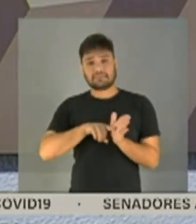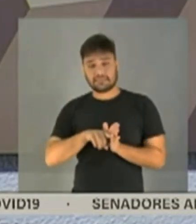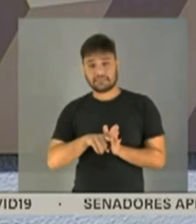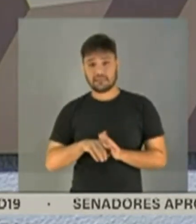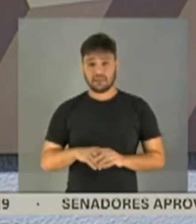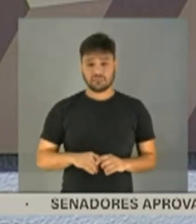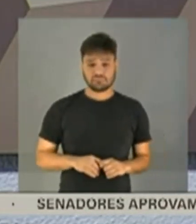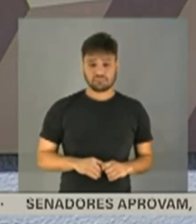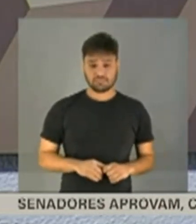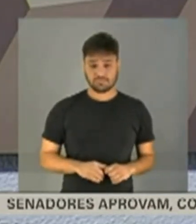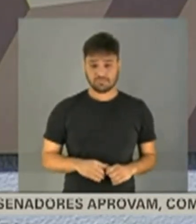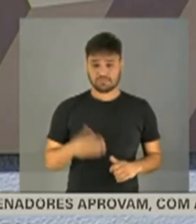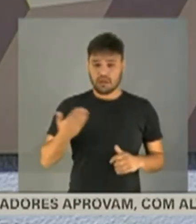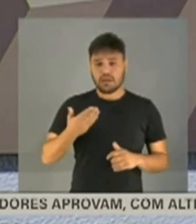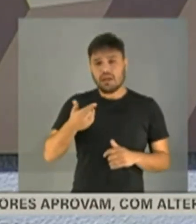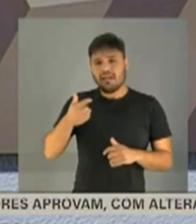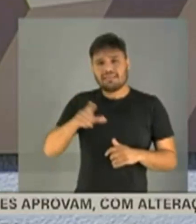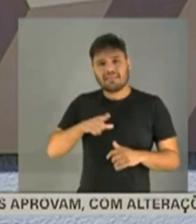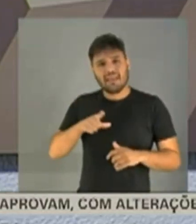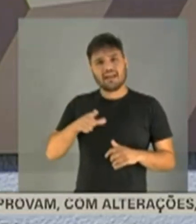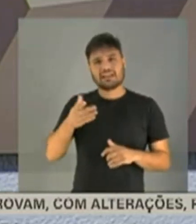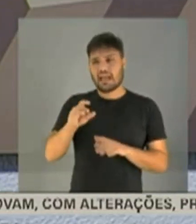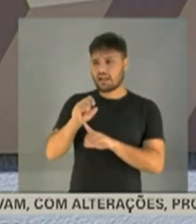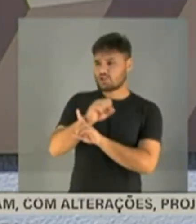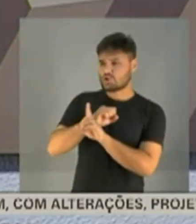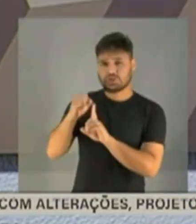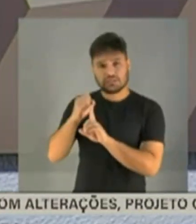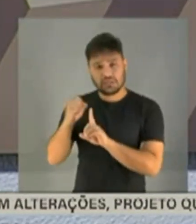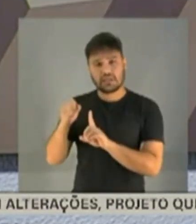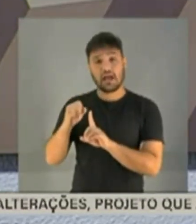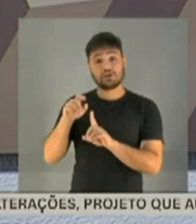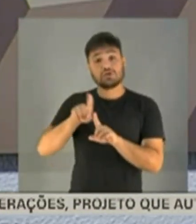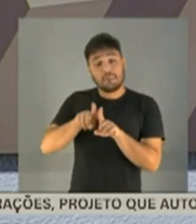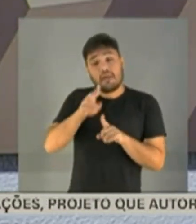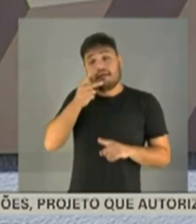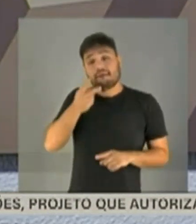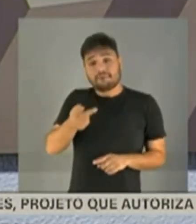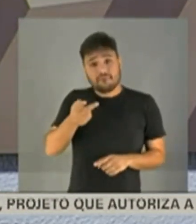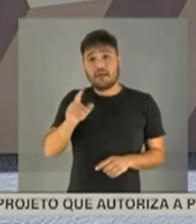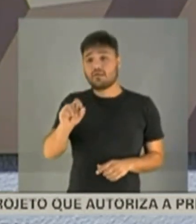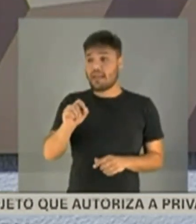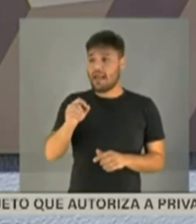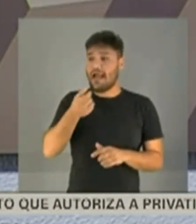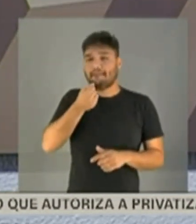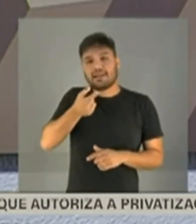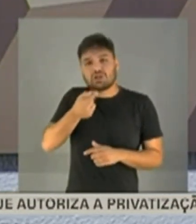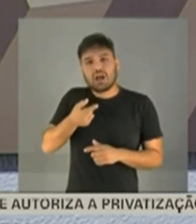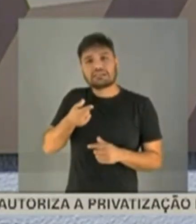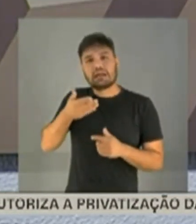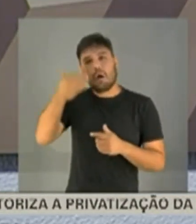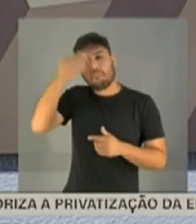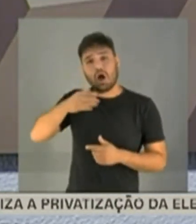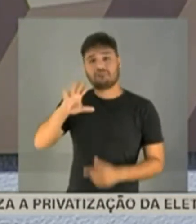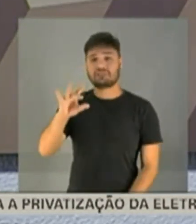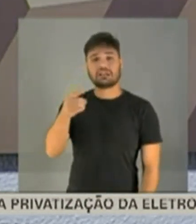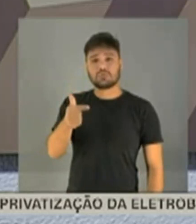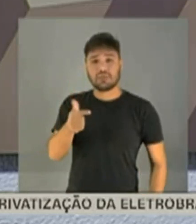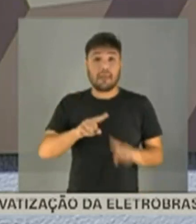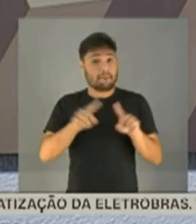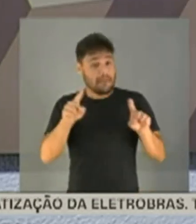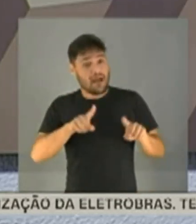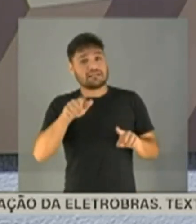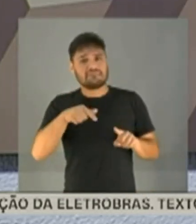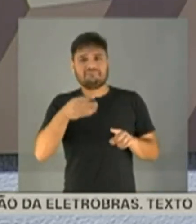haver chancela de parte da sociedade na tese de que a medicação não tem evidência comprovada, que é